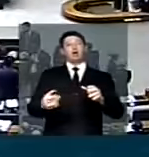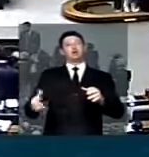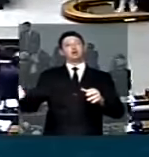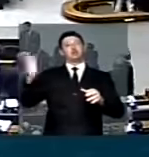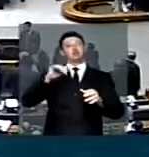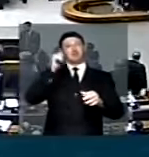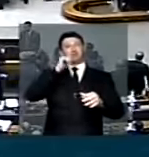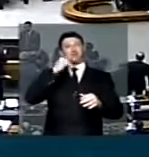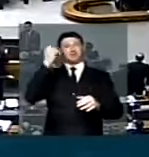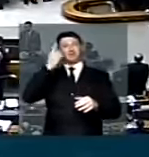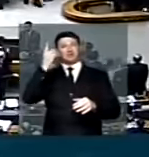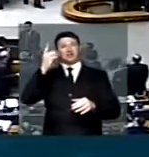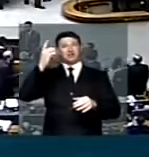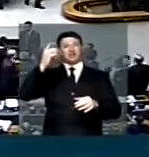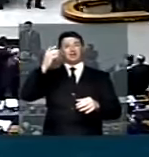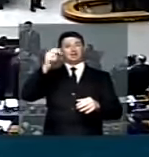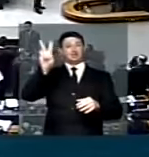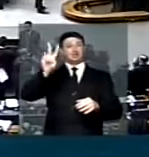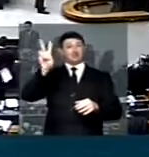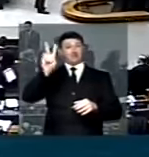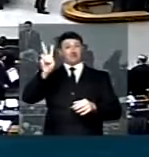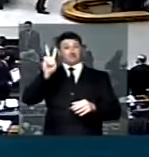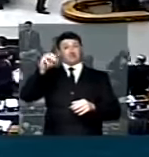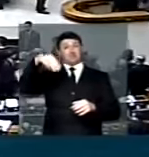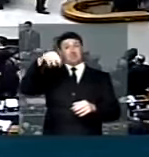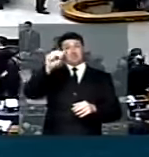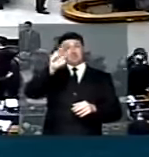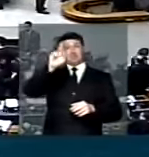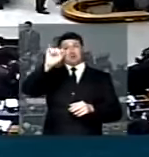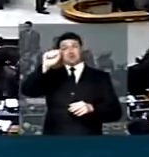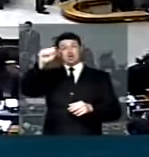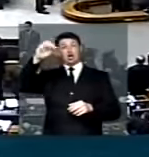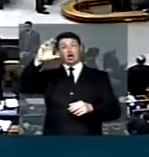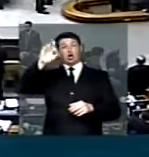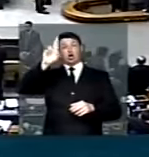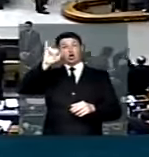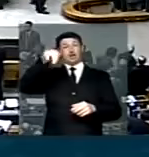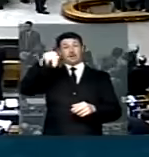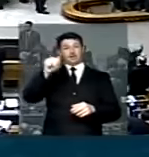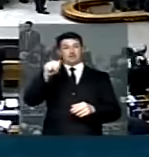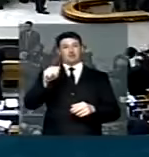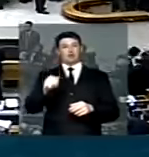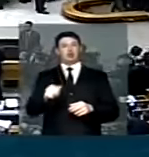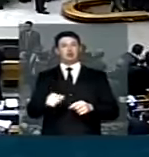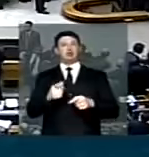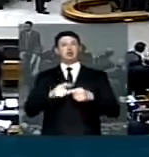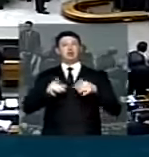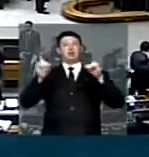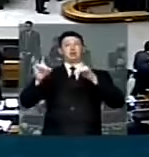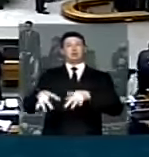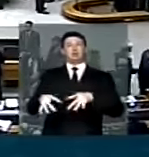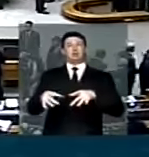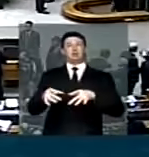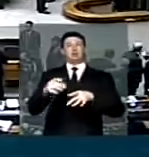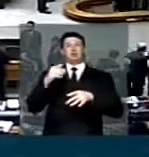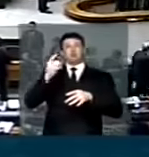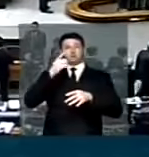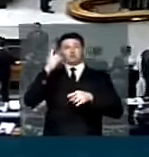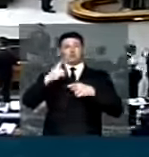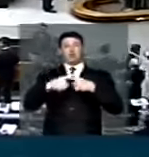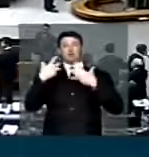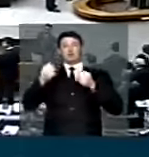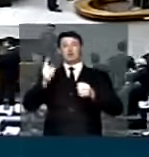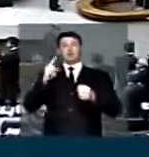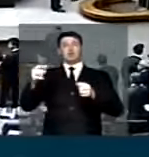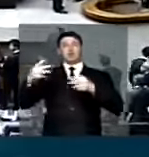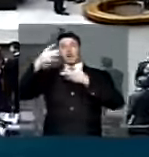a deputada venezuelana Maria Corina Machado, que deixou de ser parlamentar ao aceitar um cargo